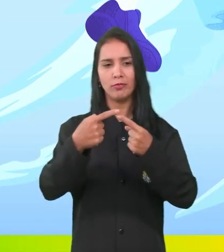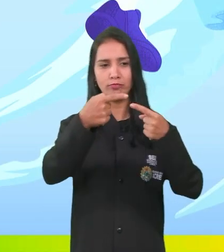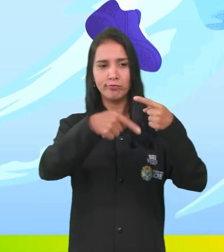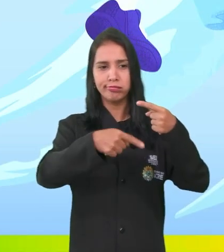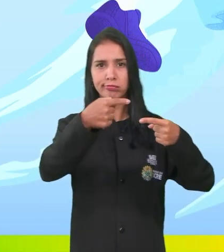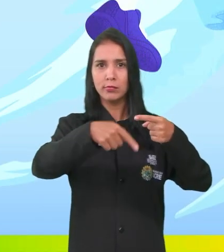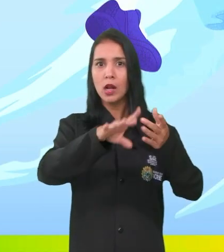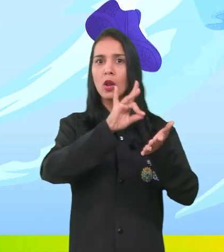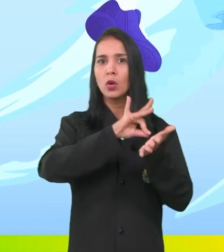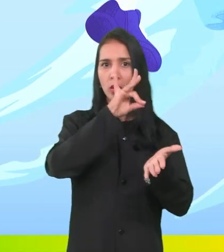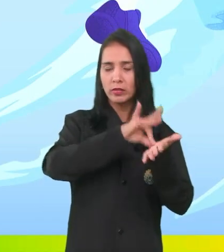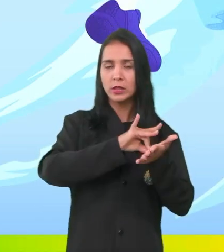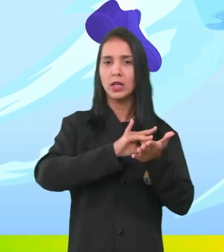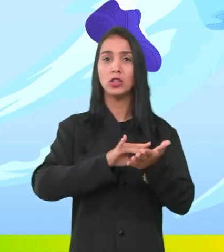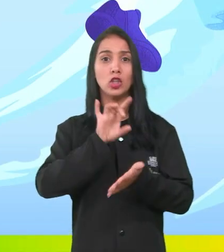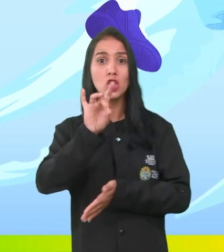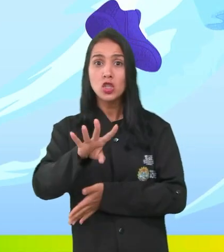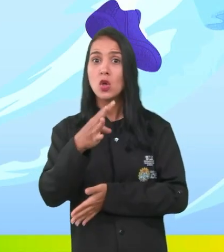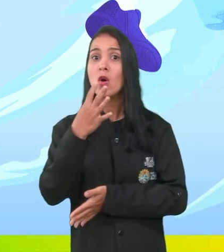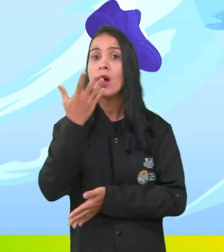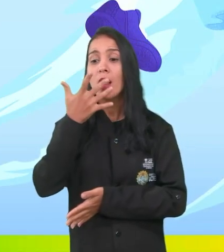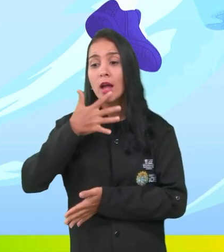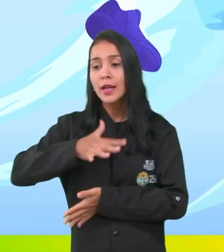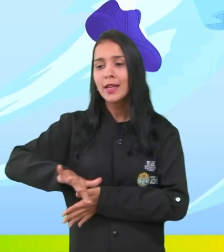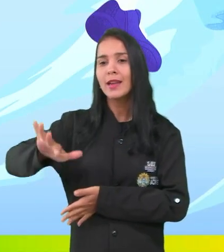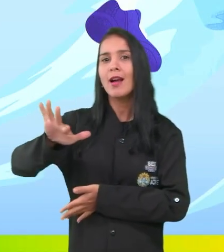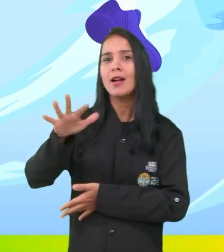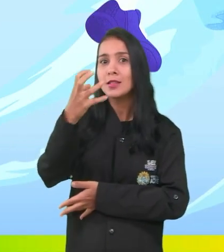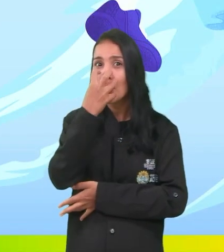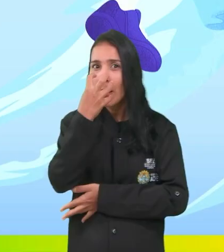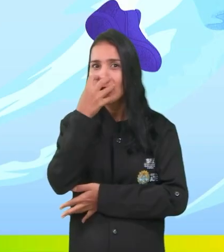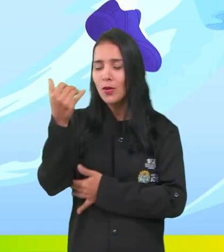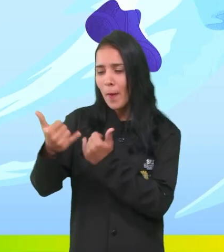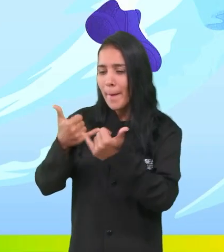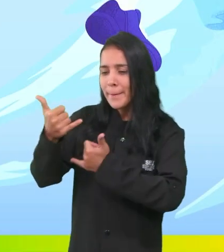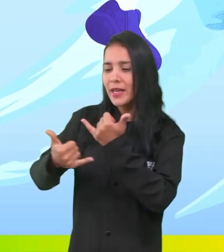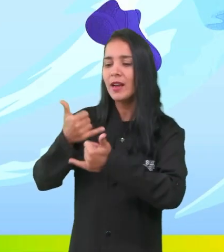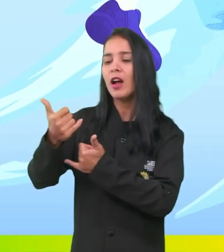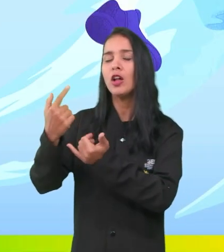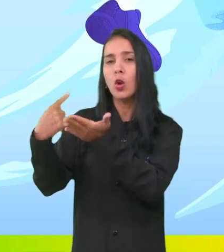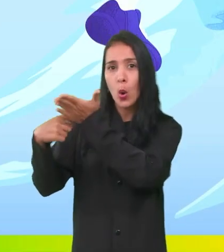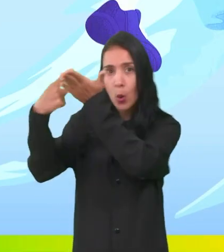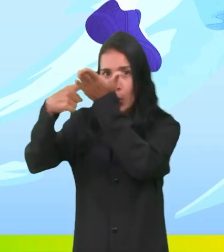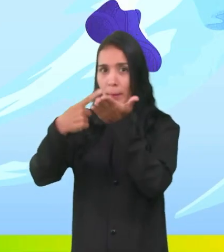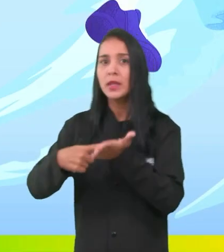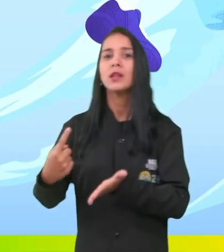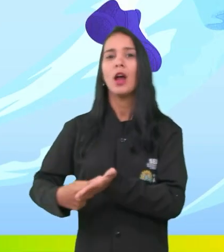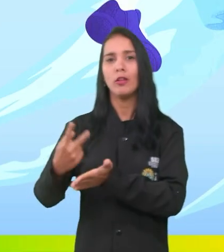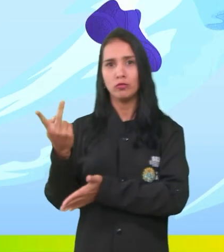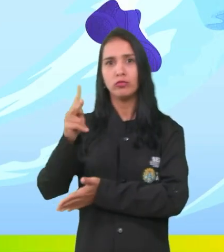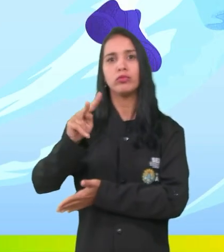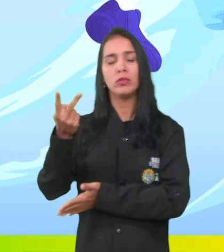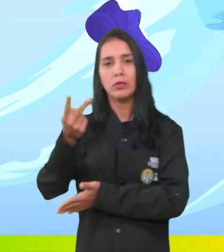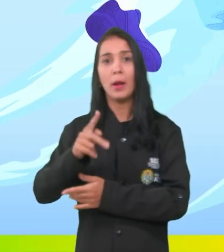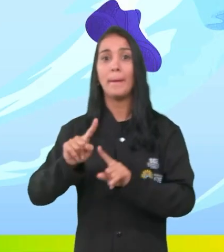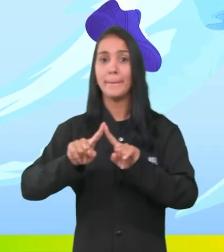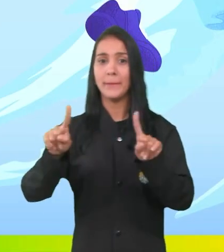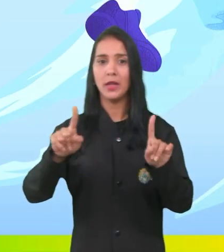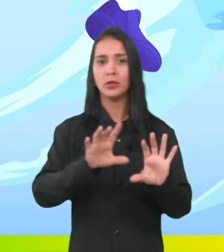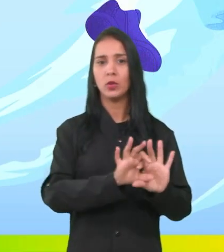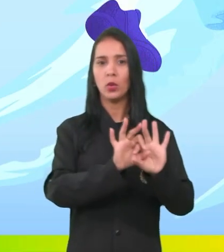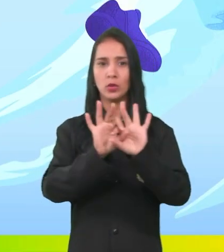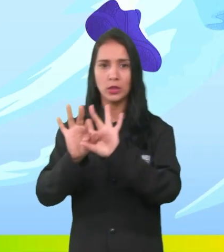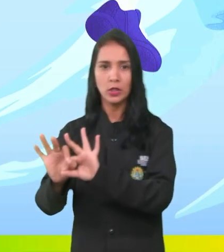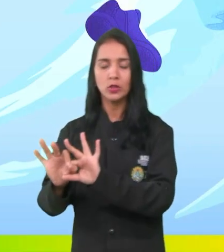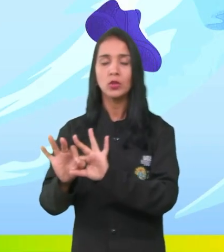a não ser a da criança e a do cachorrinho, que ali eram as únicas que combinavam certinho. Nesse contexto, a análise